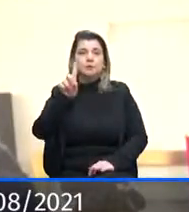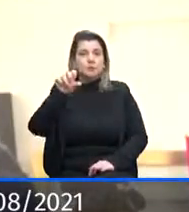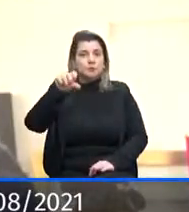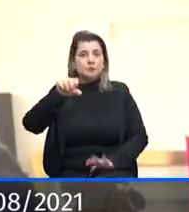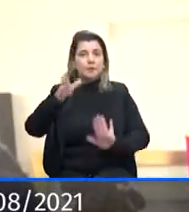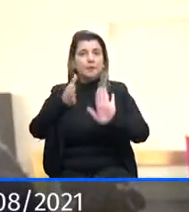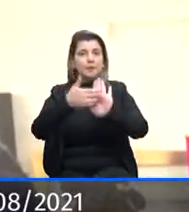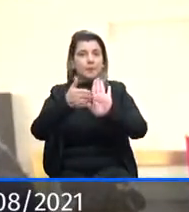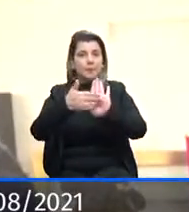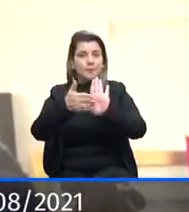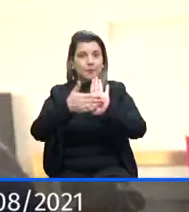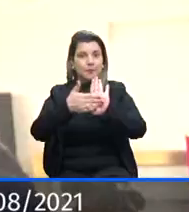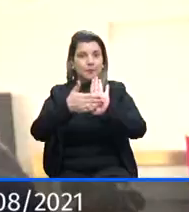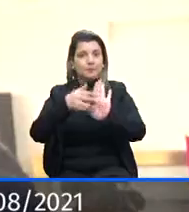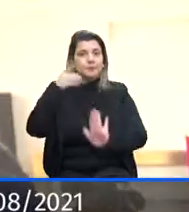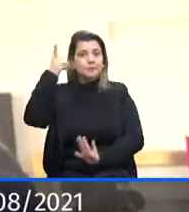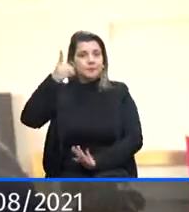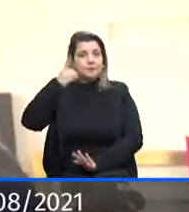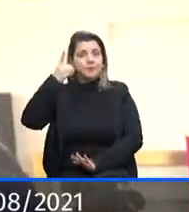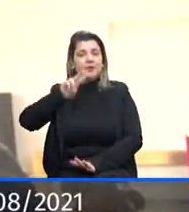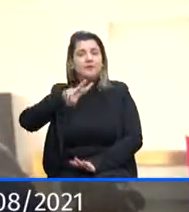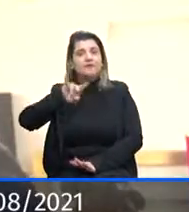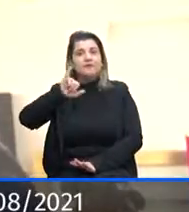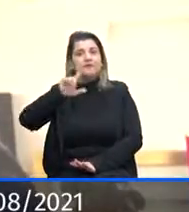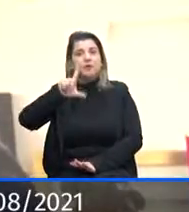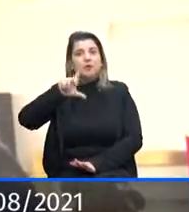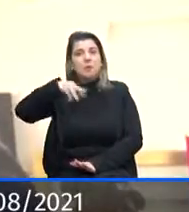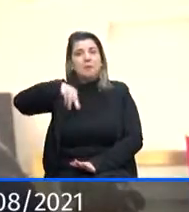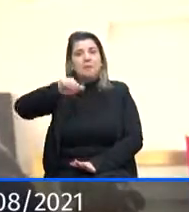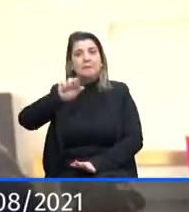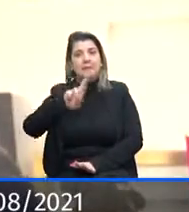58/2019, proponente deputado Vilmar Zanquim,